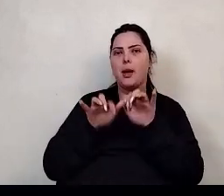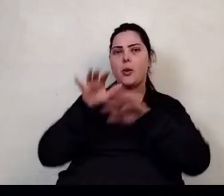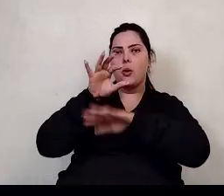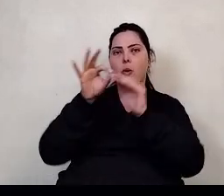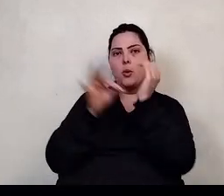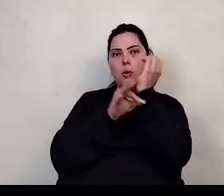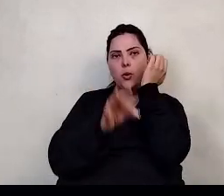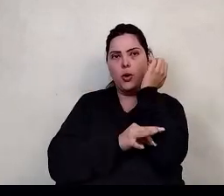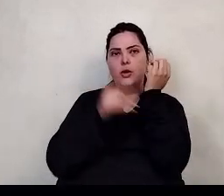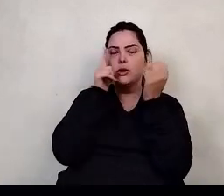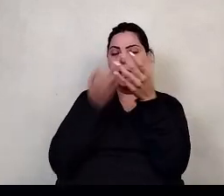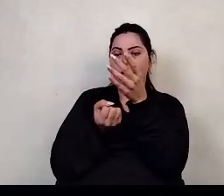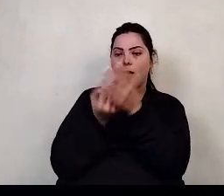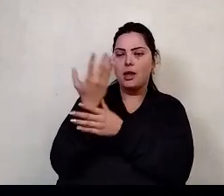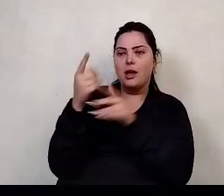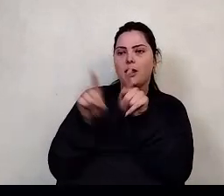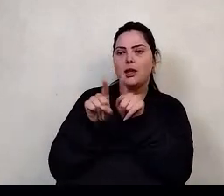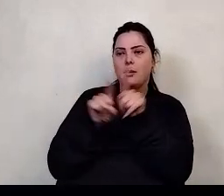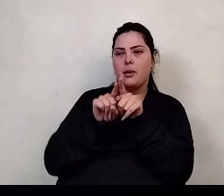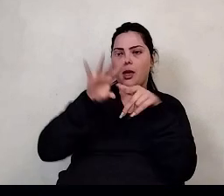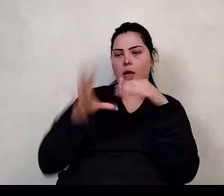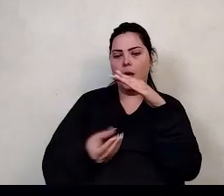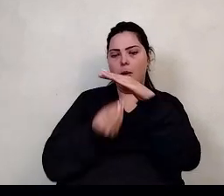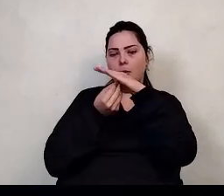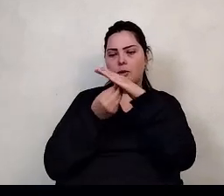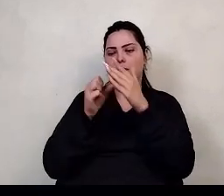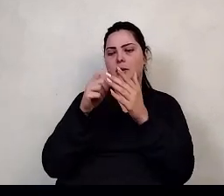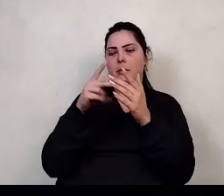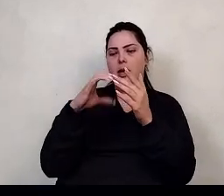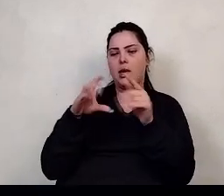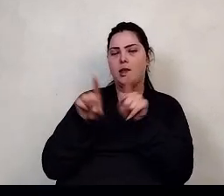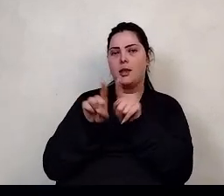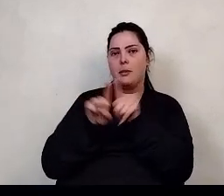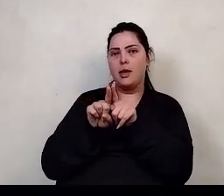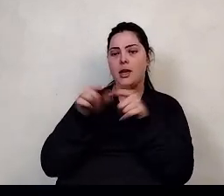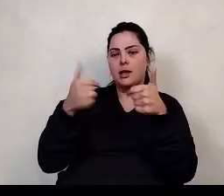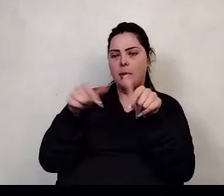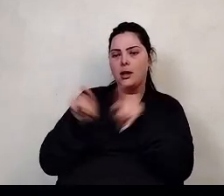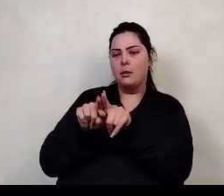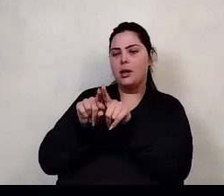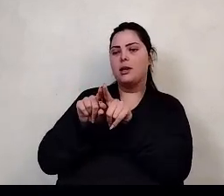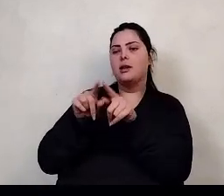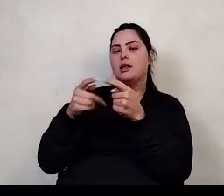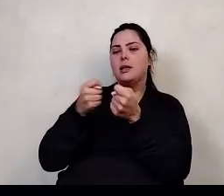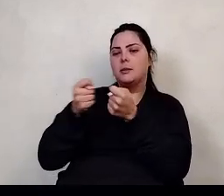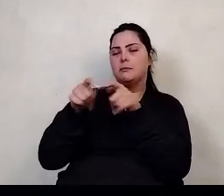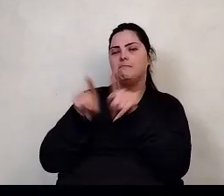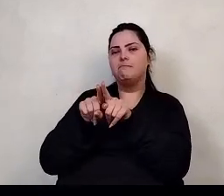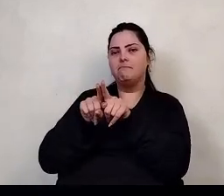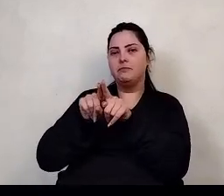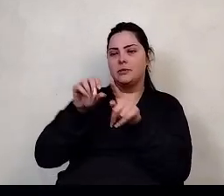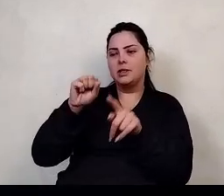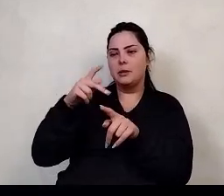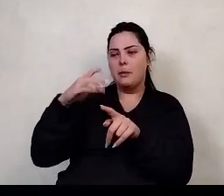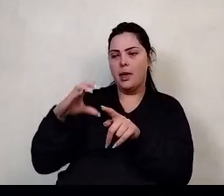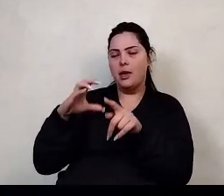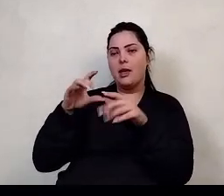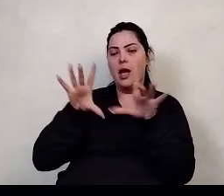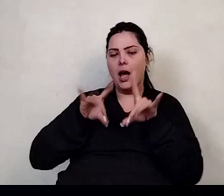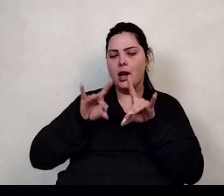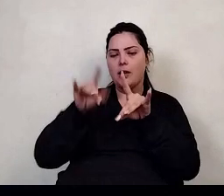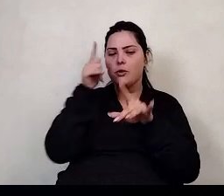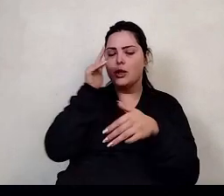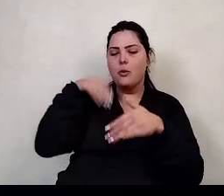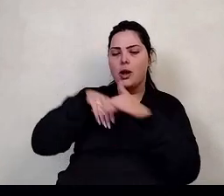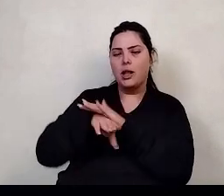cria um account.repository.spec, um service.spec, um controller.spec, ou seja, arquivos para botar os seus testes automatizados. Até